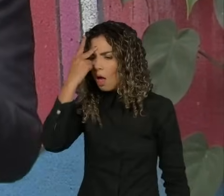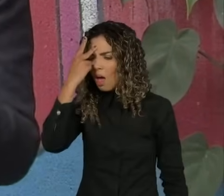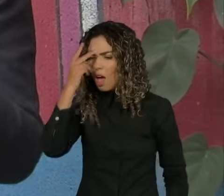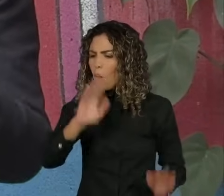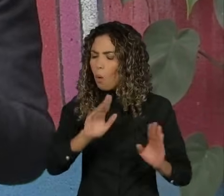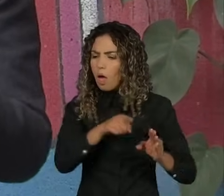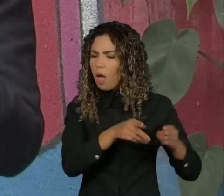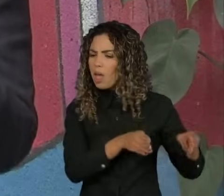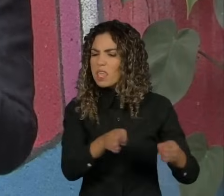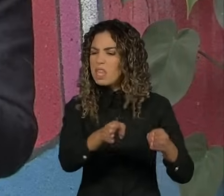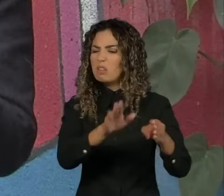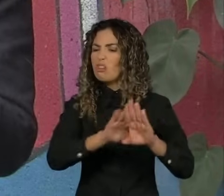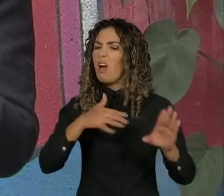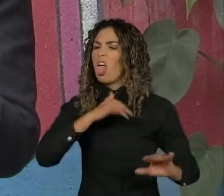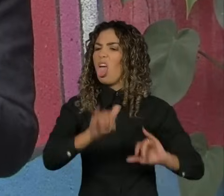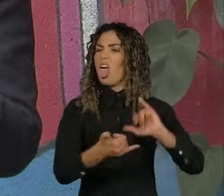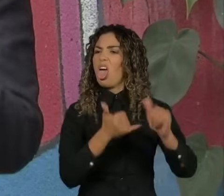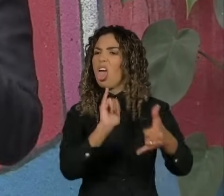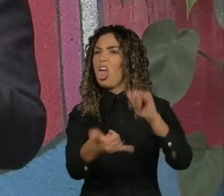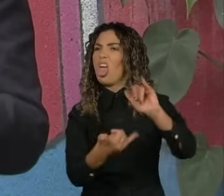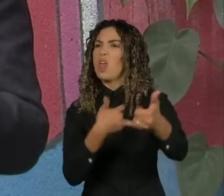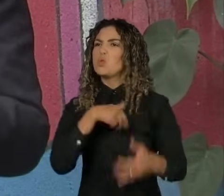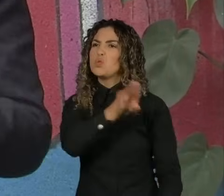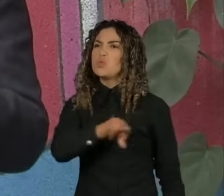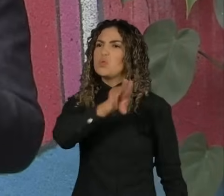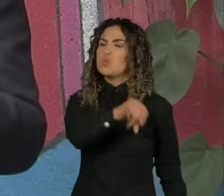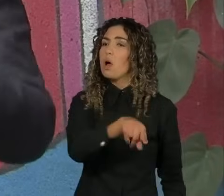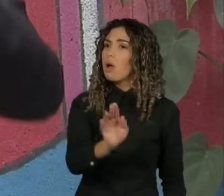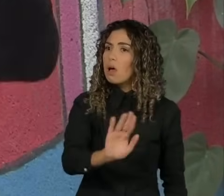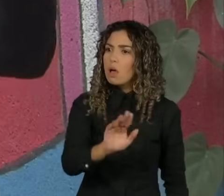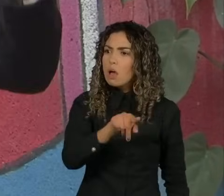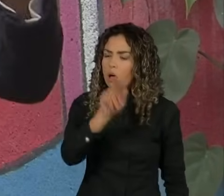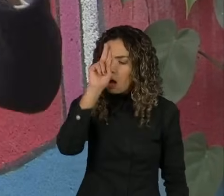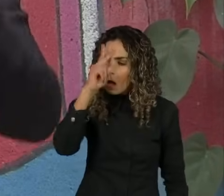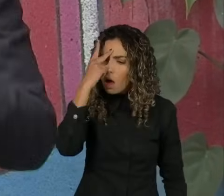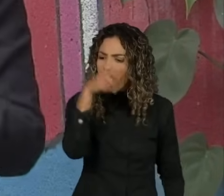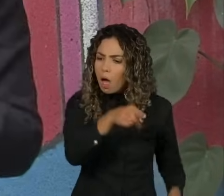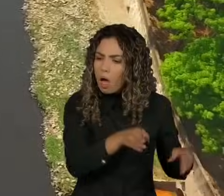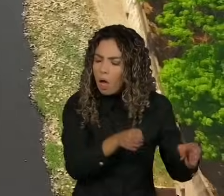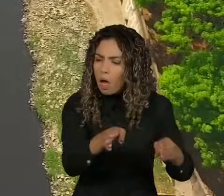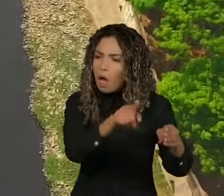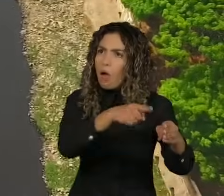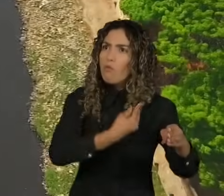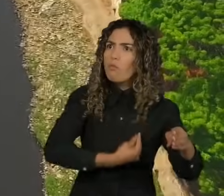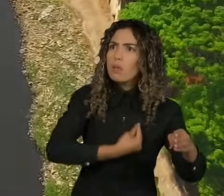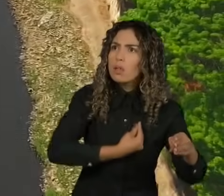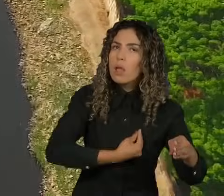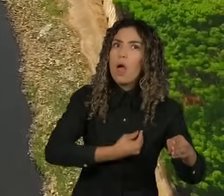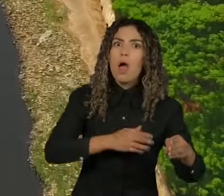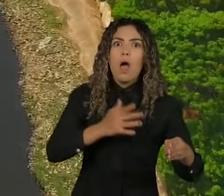essa mensagem para as pessoas, então as pessoas passam a cuidar e passam a respeitá-lo.